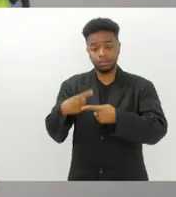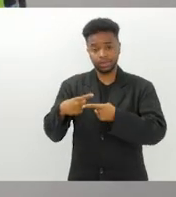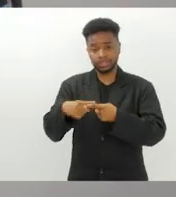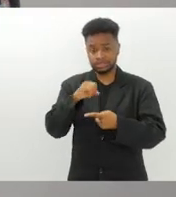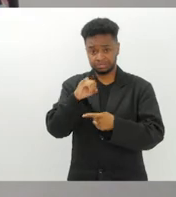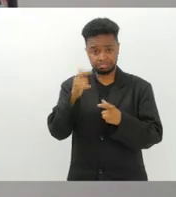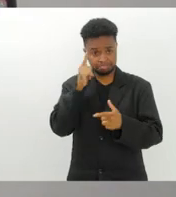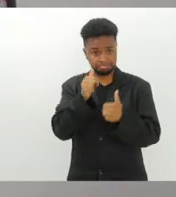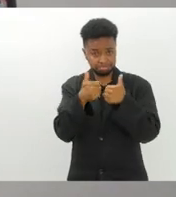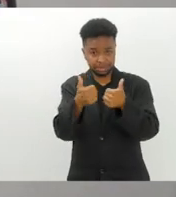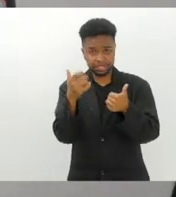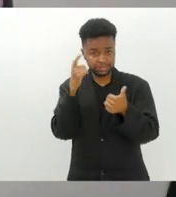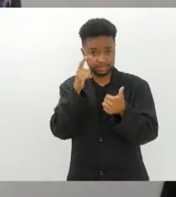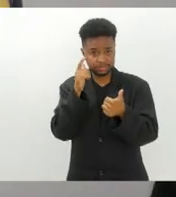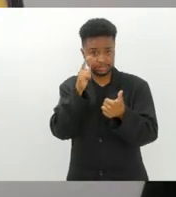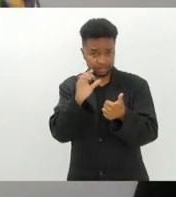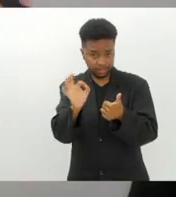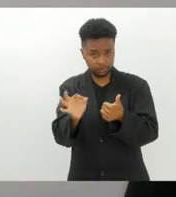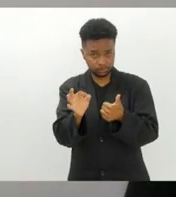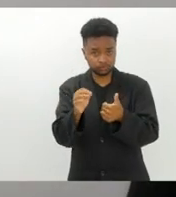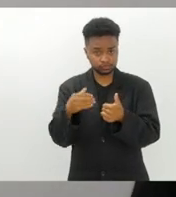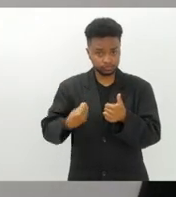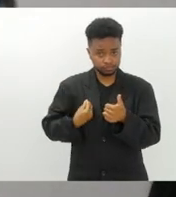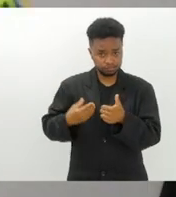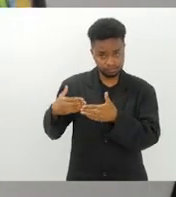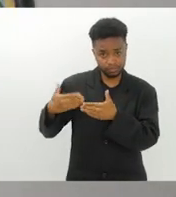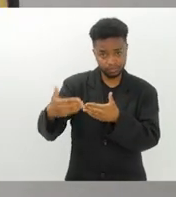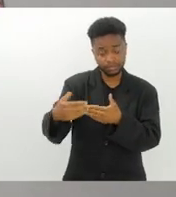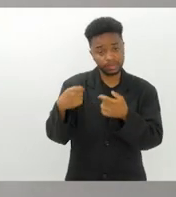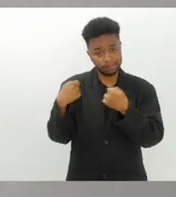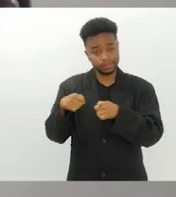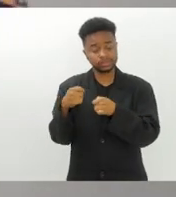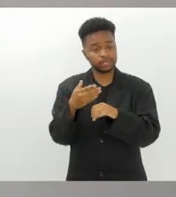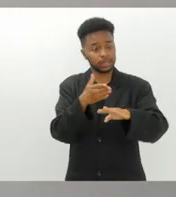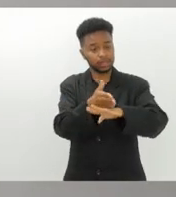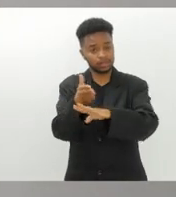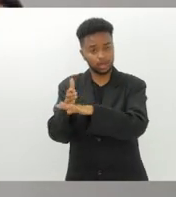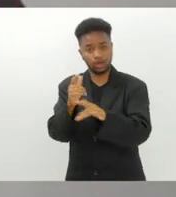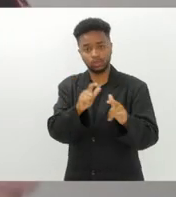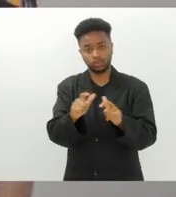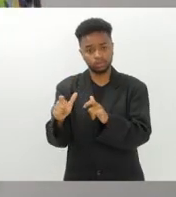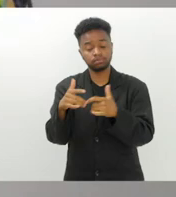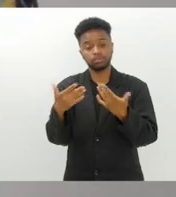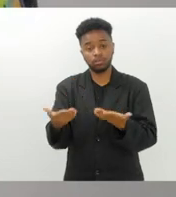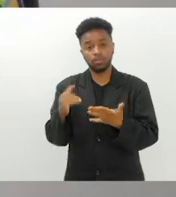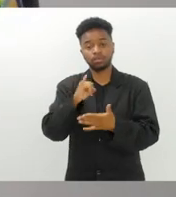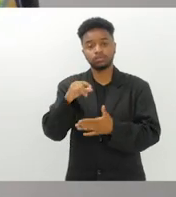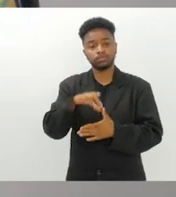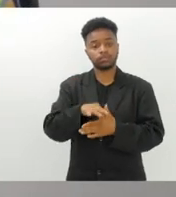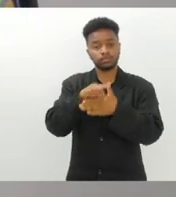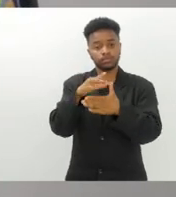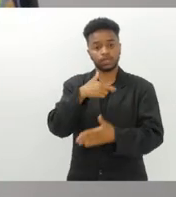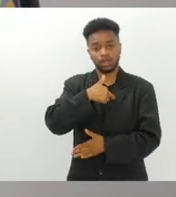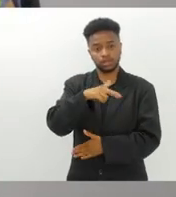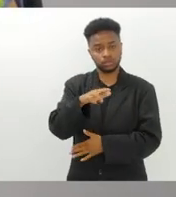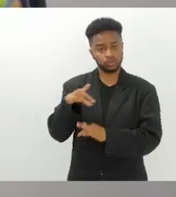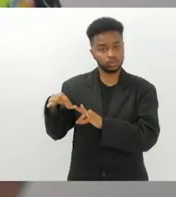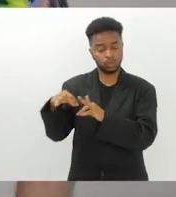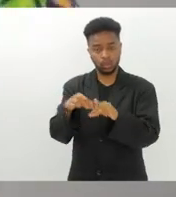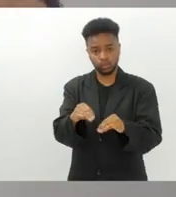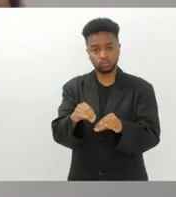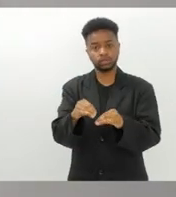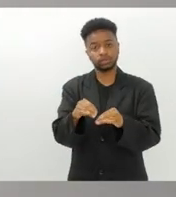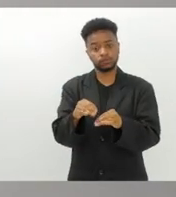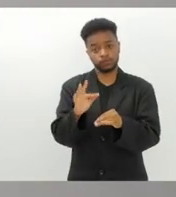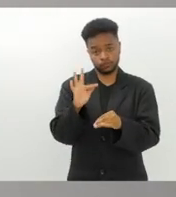de acesso a lugares, né? Então, se as pessoas não têm acesso, né, os sacerdotes, as sacerdotisas de todas as religiões,